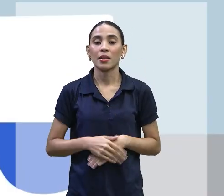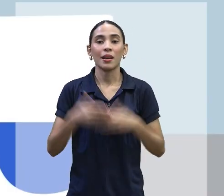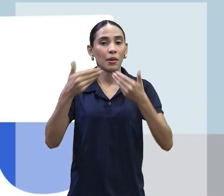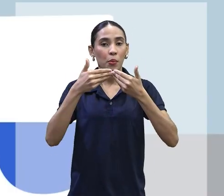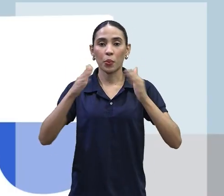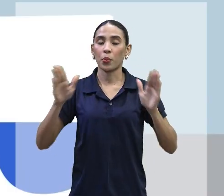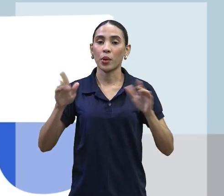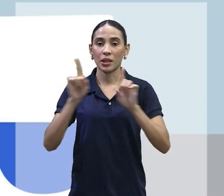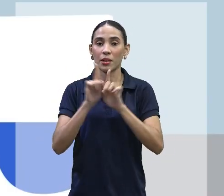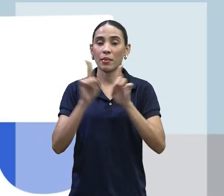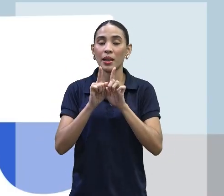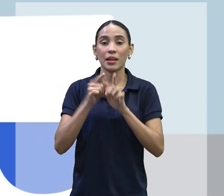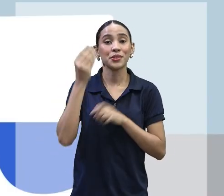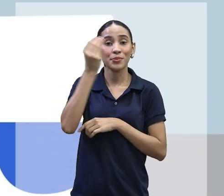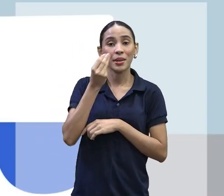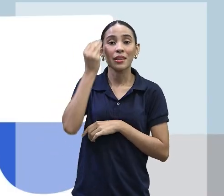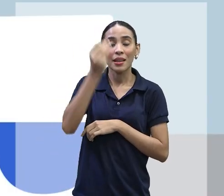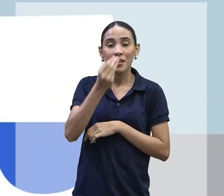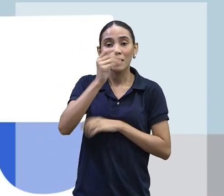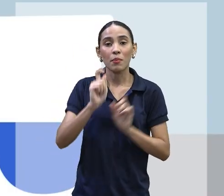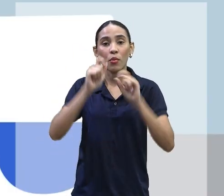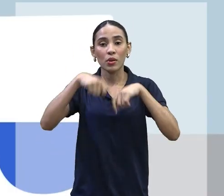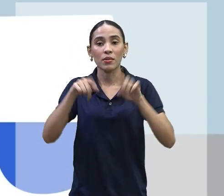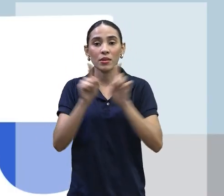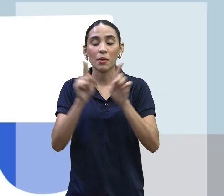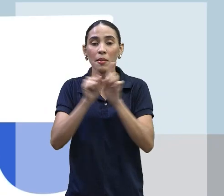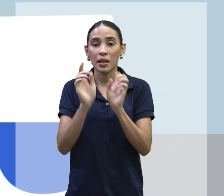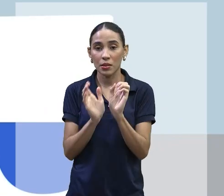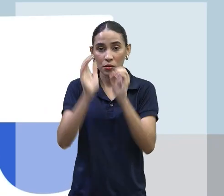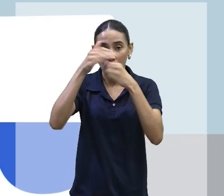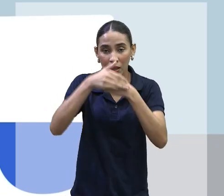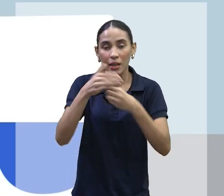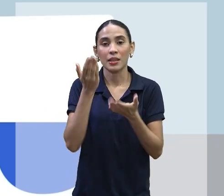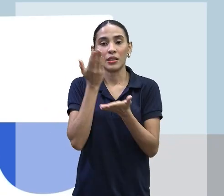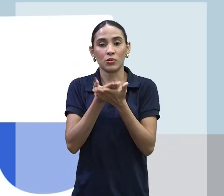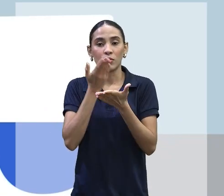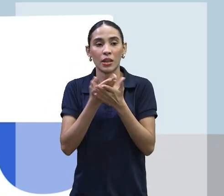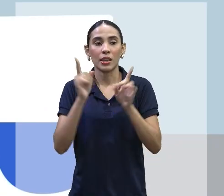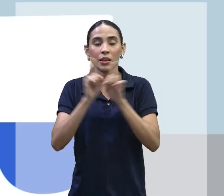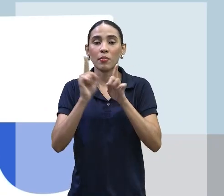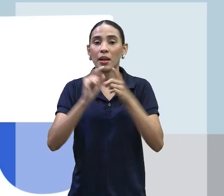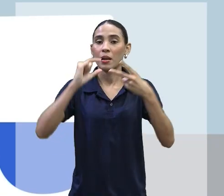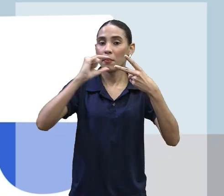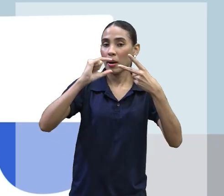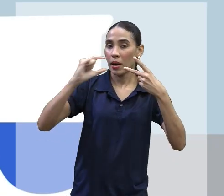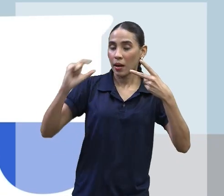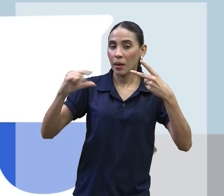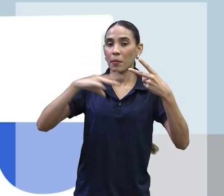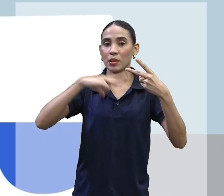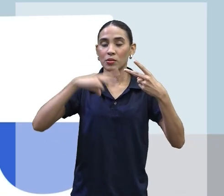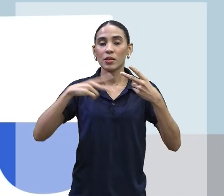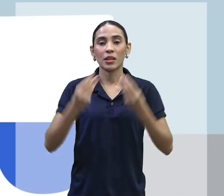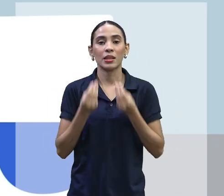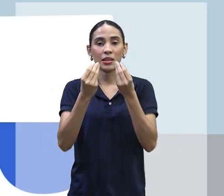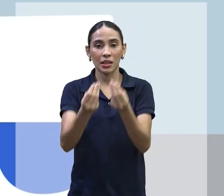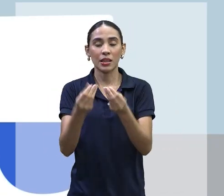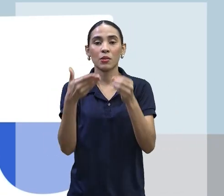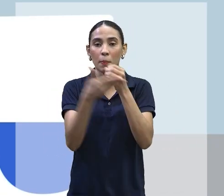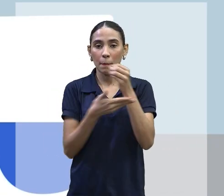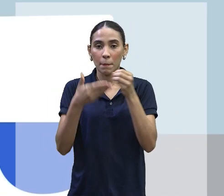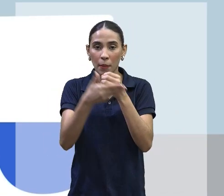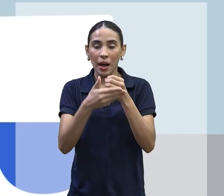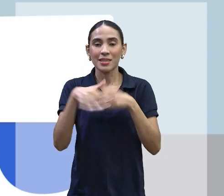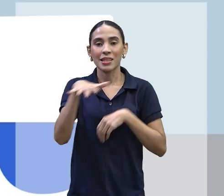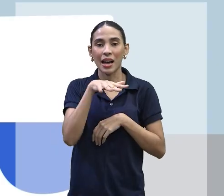abriram novos horizontes, tornando possível isolar e estudar genes individuais, lançando as bases para a